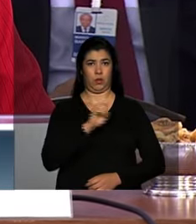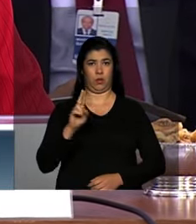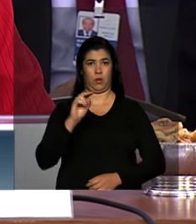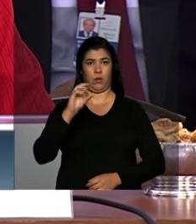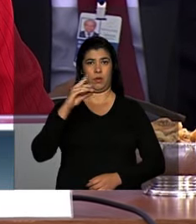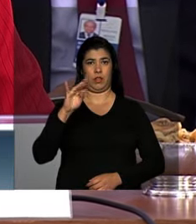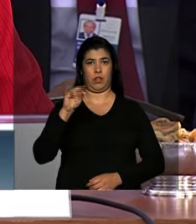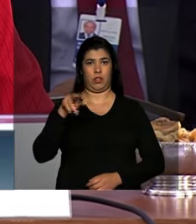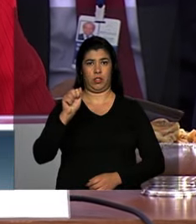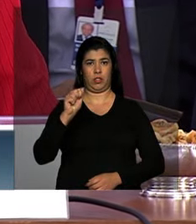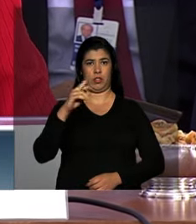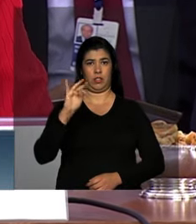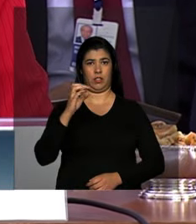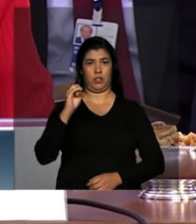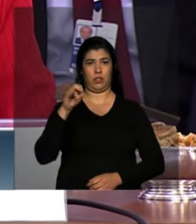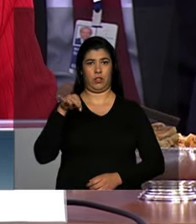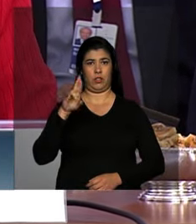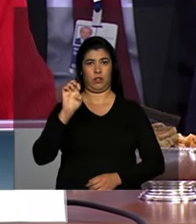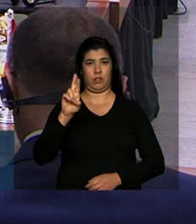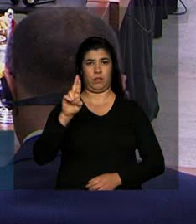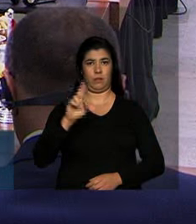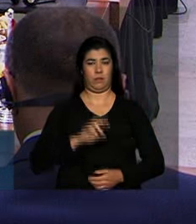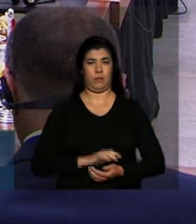de Kirchner.